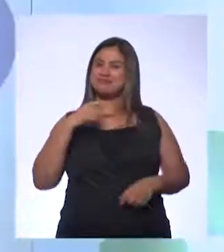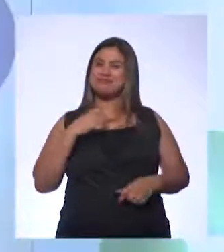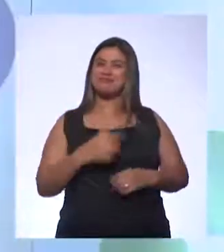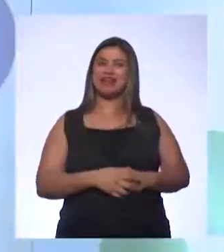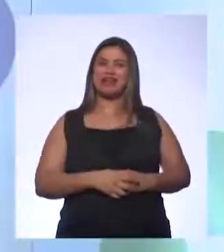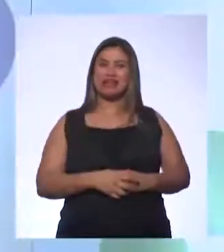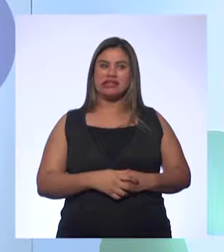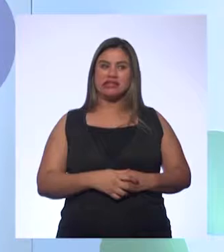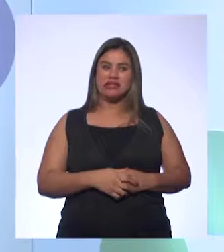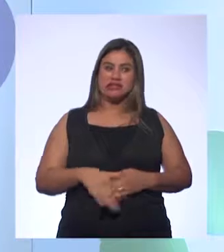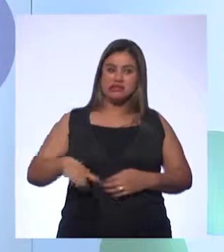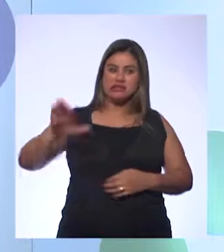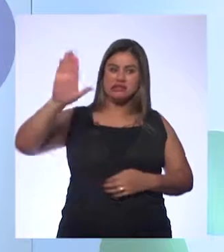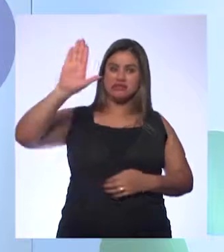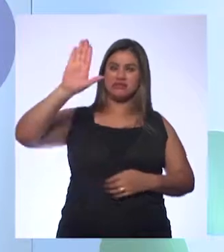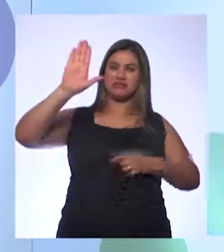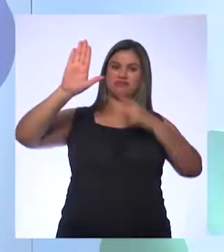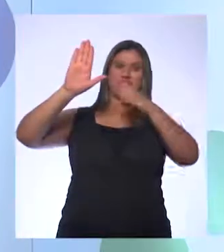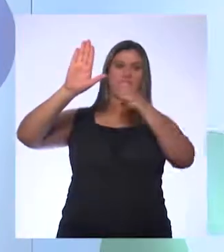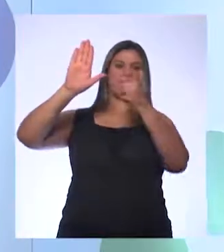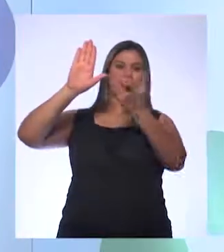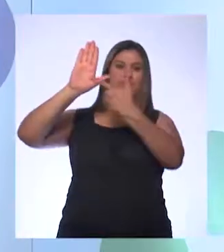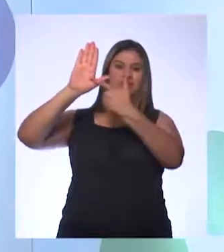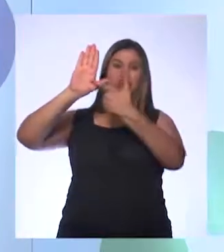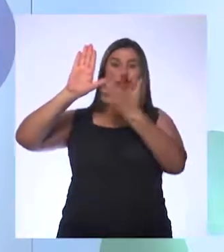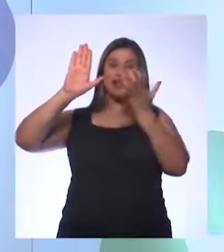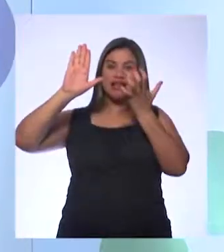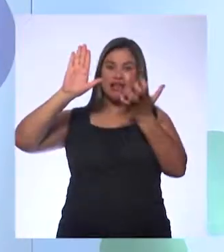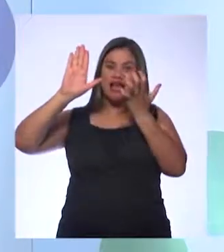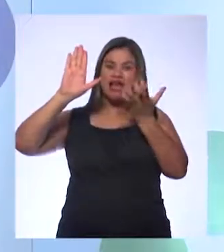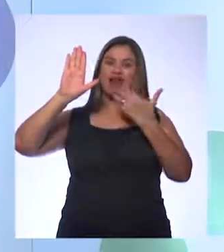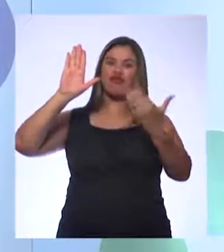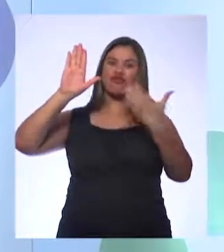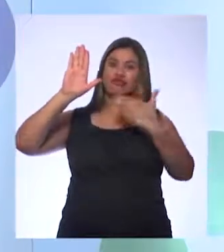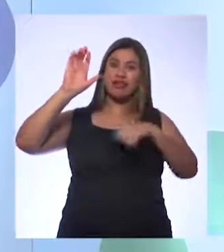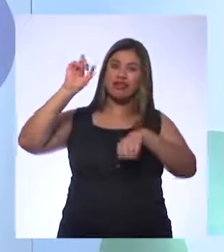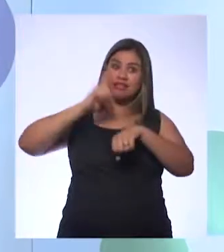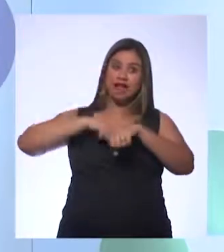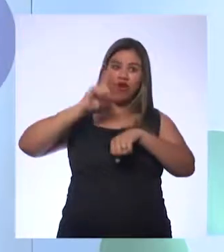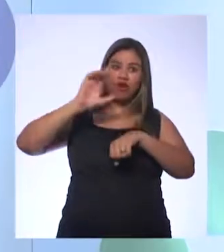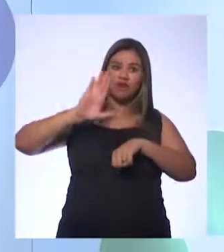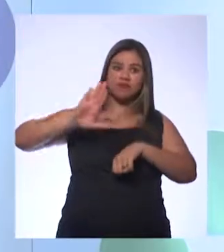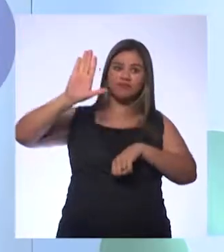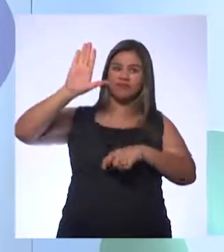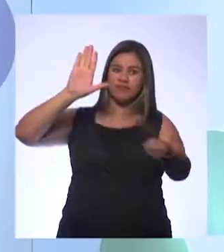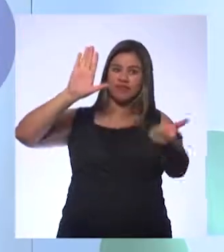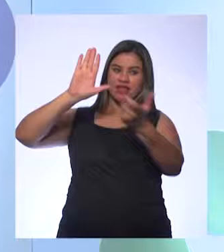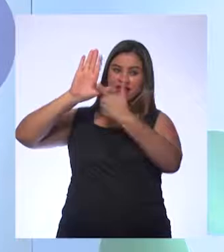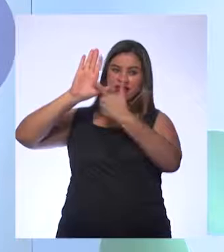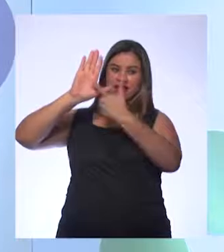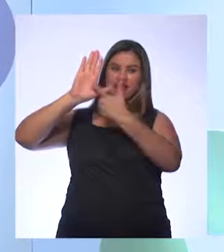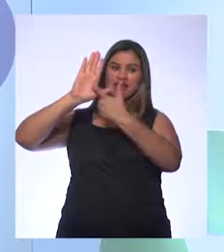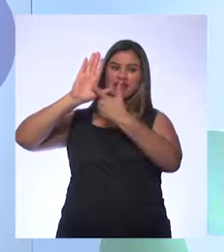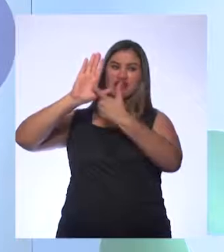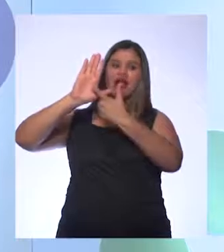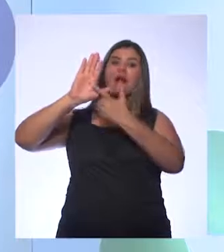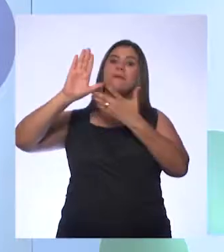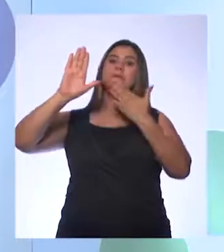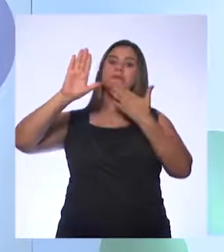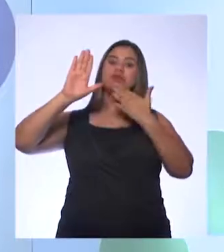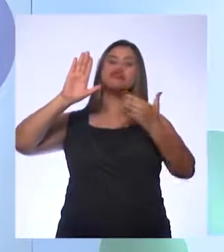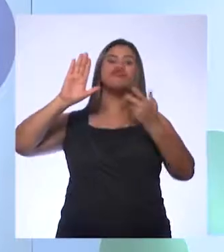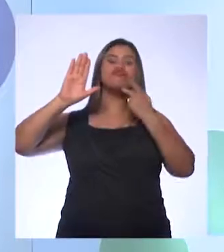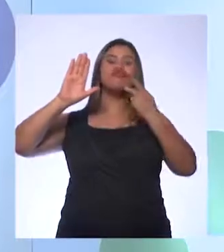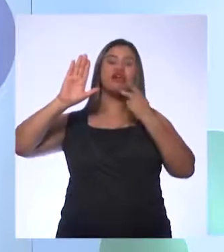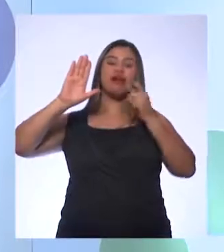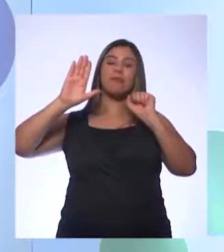Mauro. Vai aparecer uma mãozinha e você que quiser conversar conosco, no momento em que aparecer a mãozinha, você clica lá na mãozinha, quer dizer que você pediu a palavra.